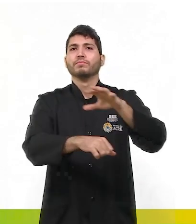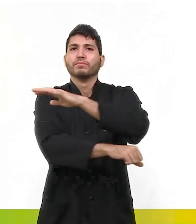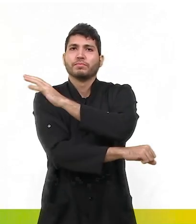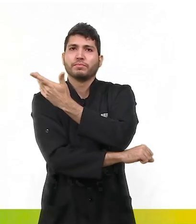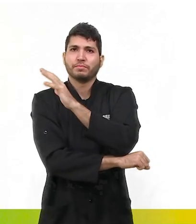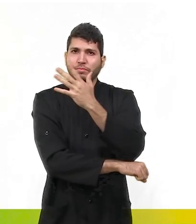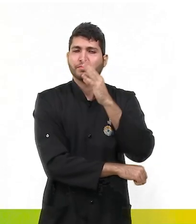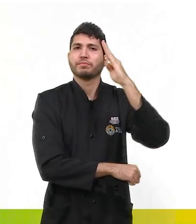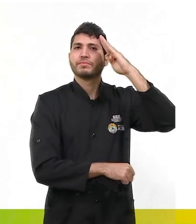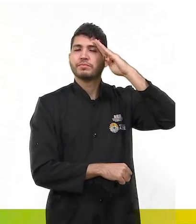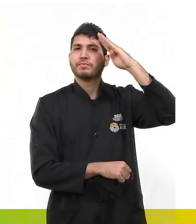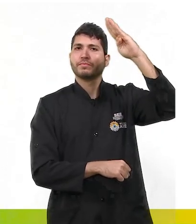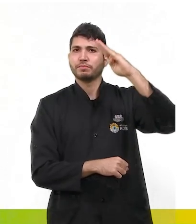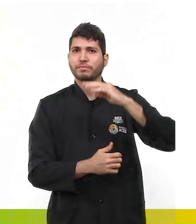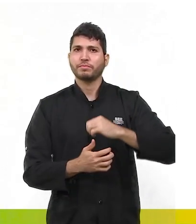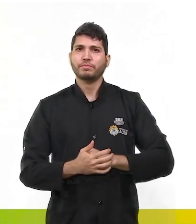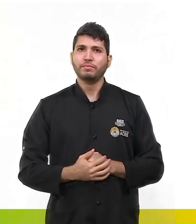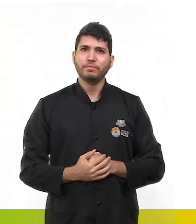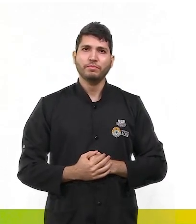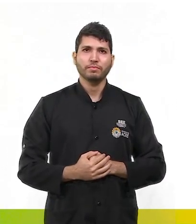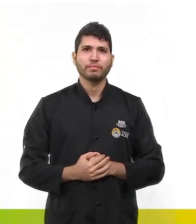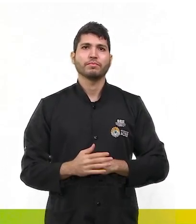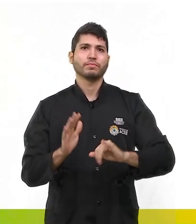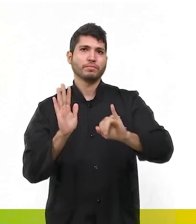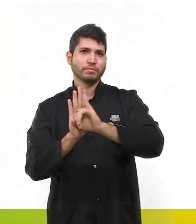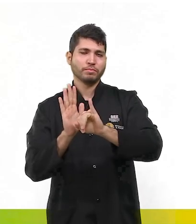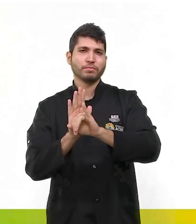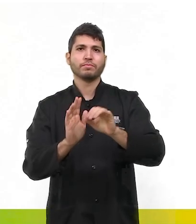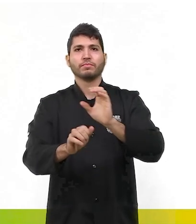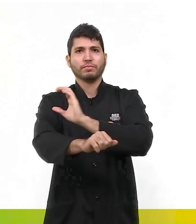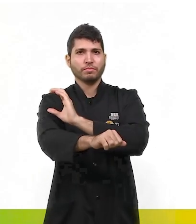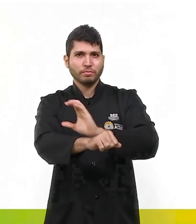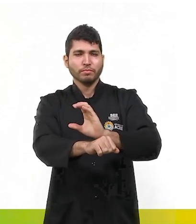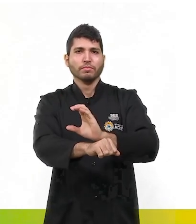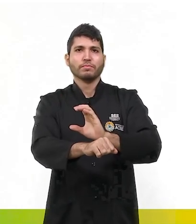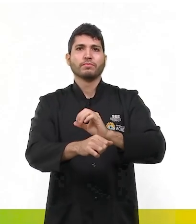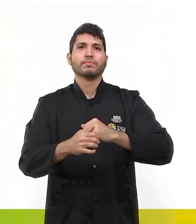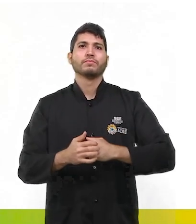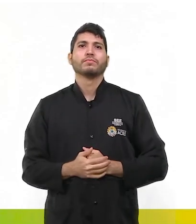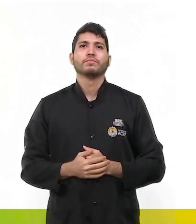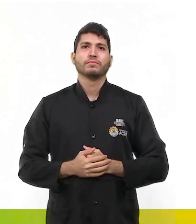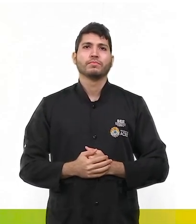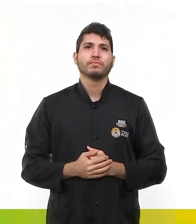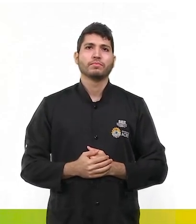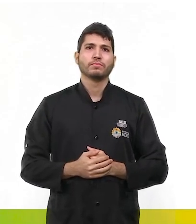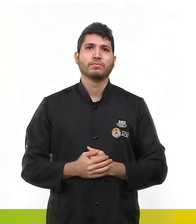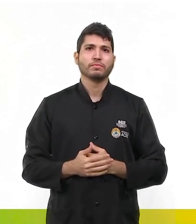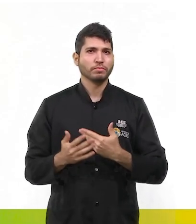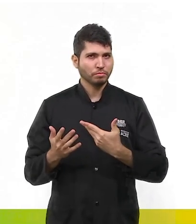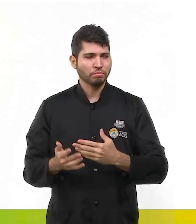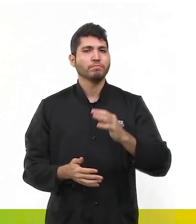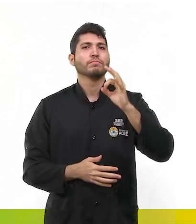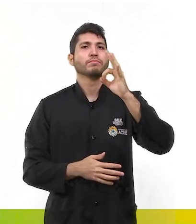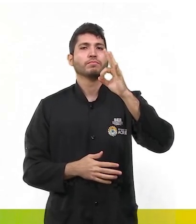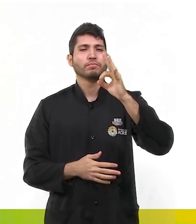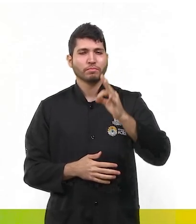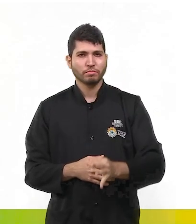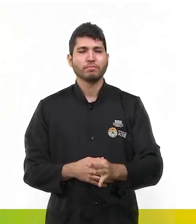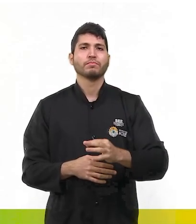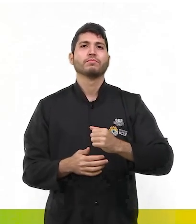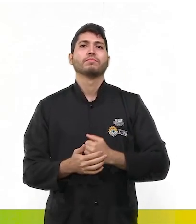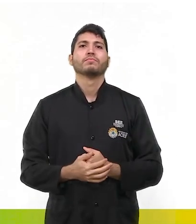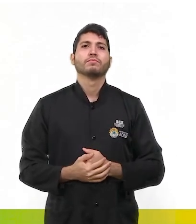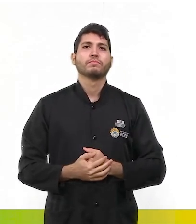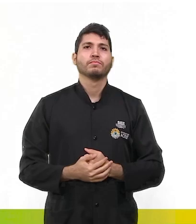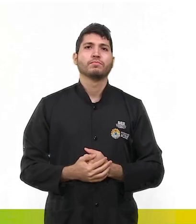e principalmente aí identidades culturais. Essa opção está totalmente correta, sim. Quando a gente